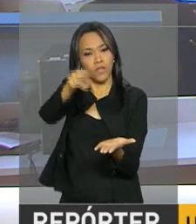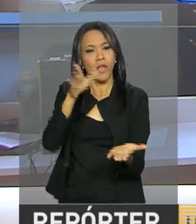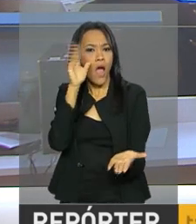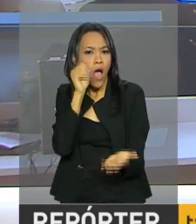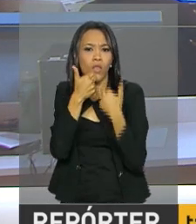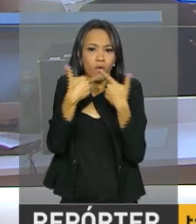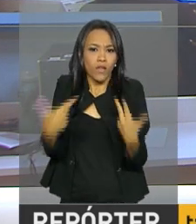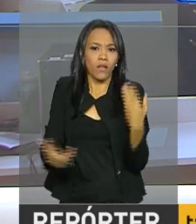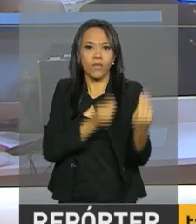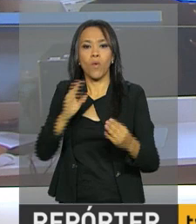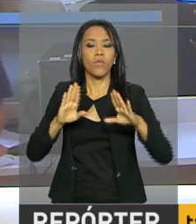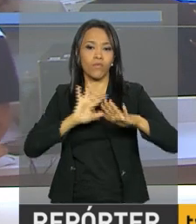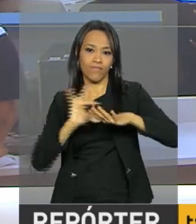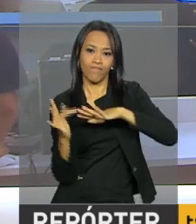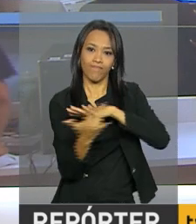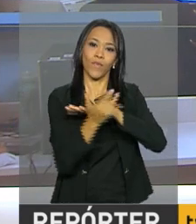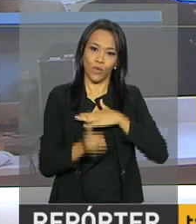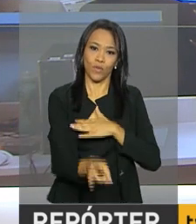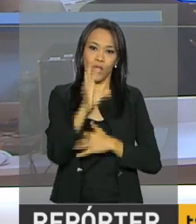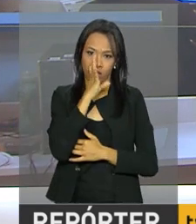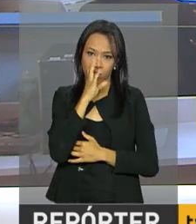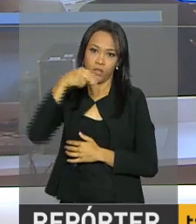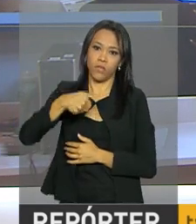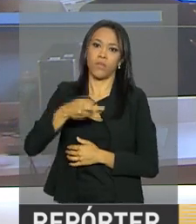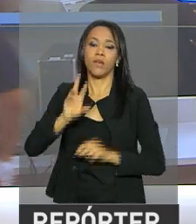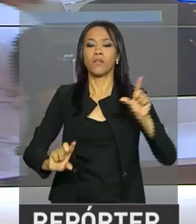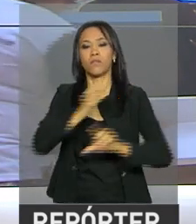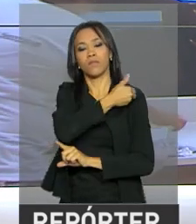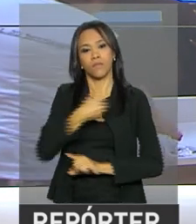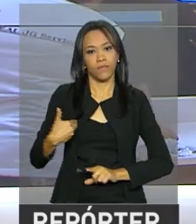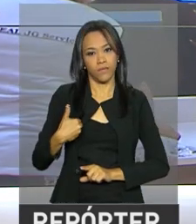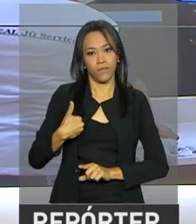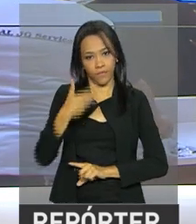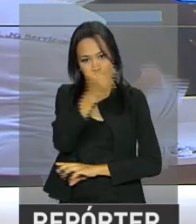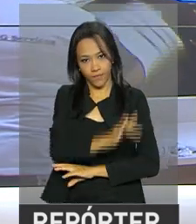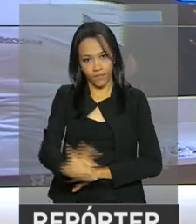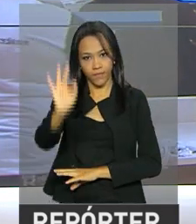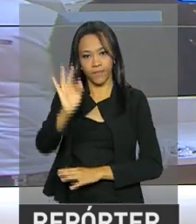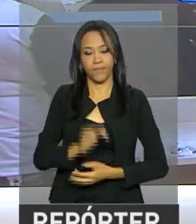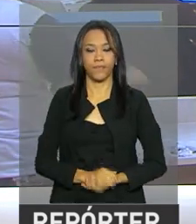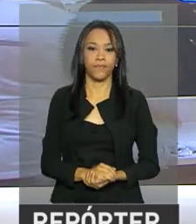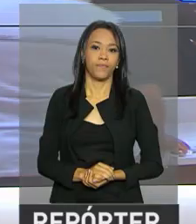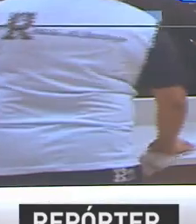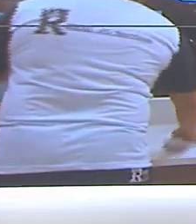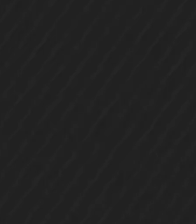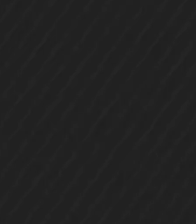as novidades também em nossas redes sociais continue com a gente na tv nbr a tv do governo federal